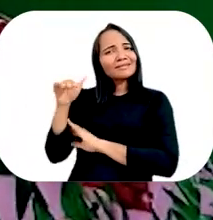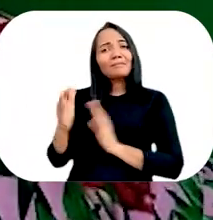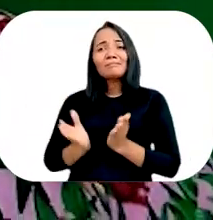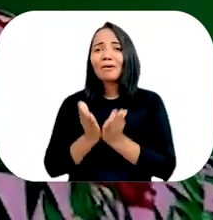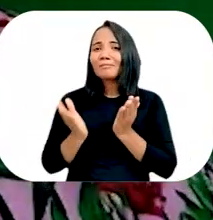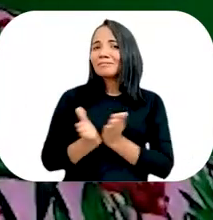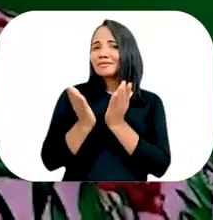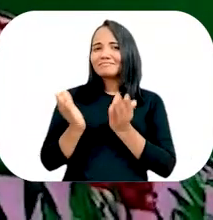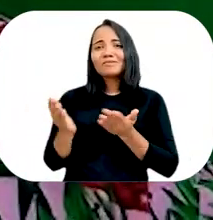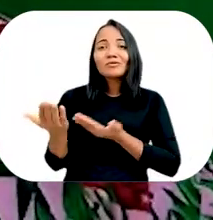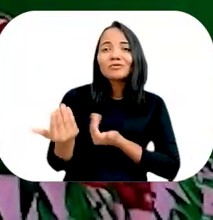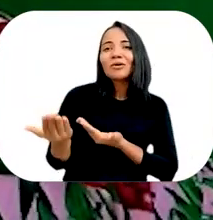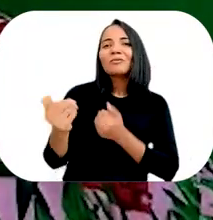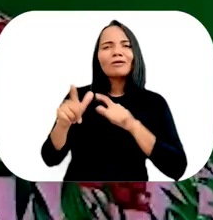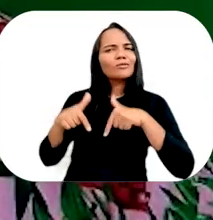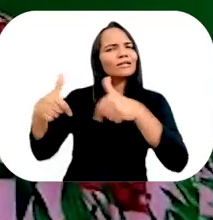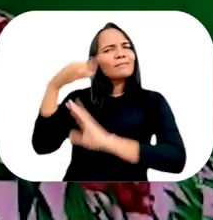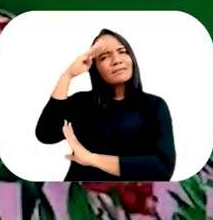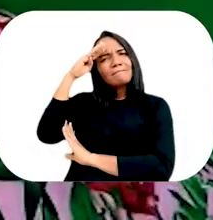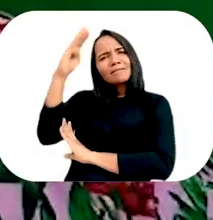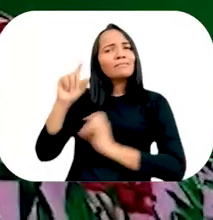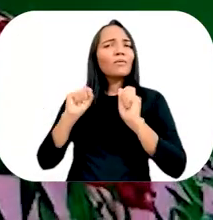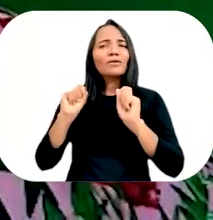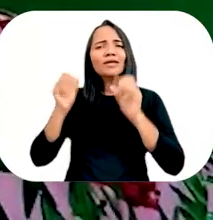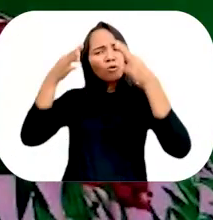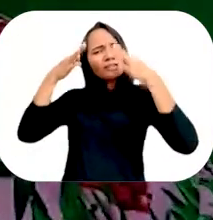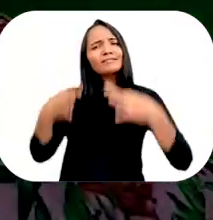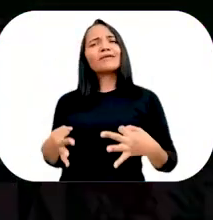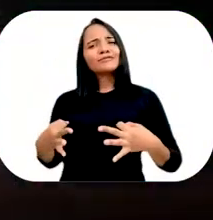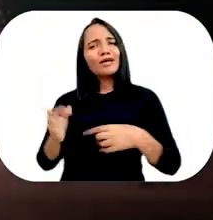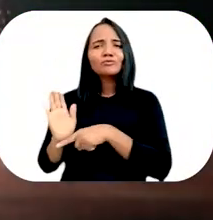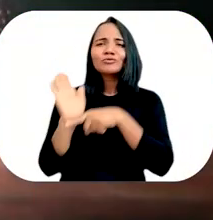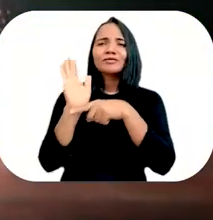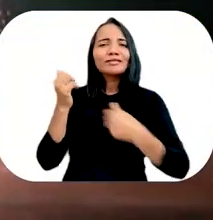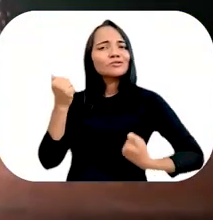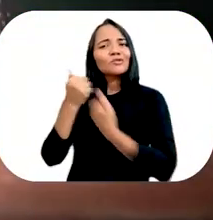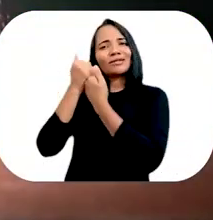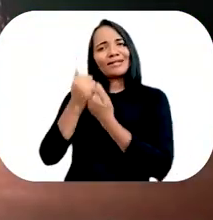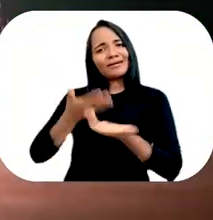de tudo, uma pessoa honesta, uma pessoa prestativa e solidária.